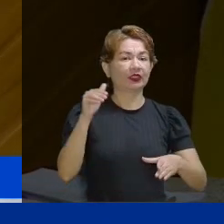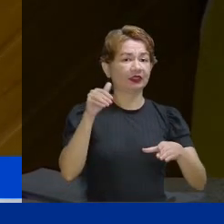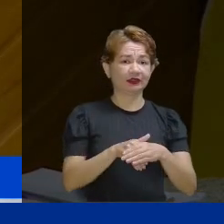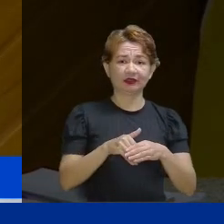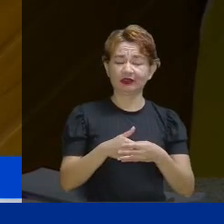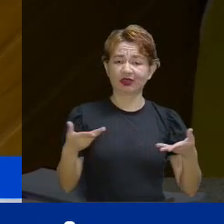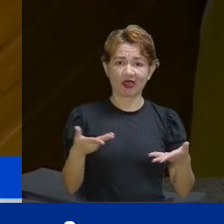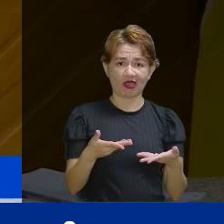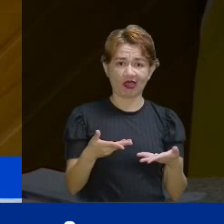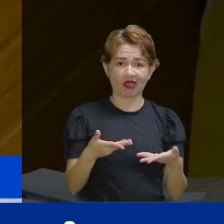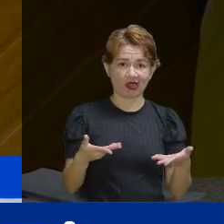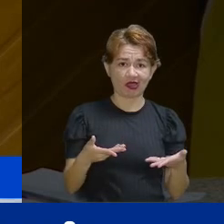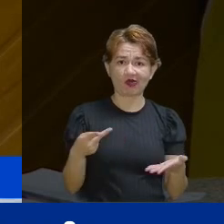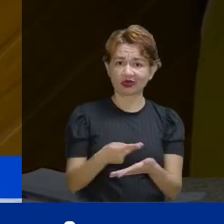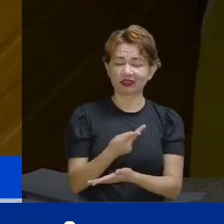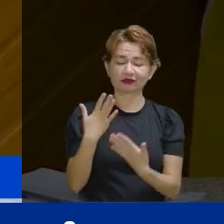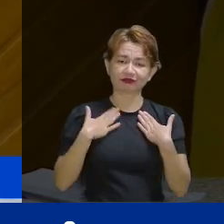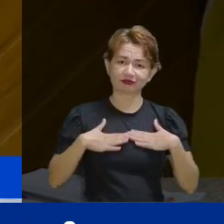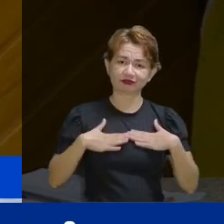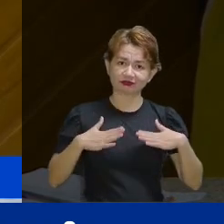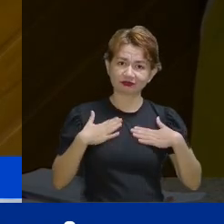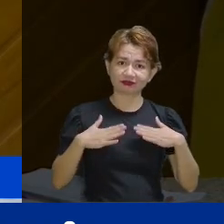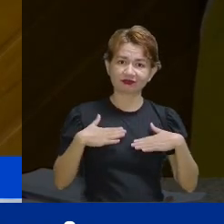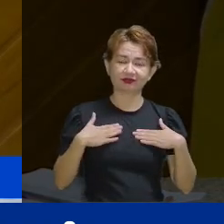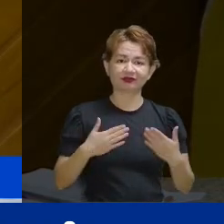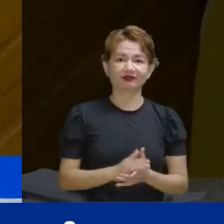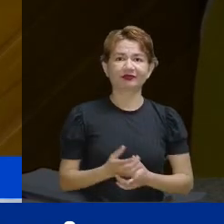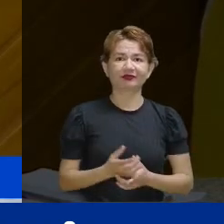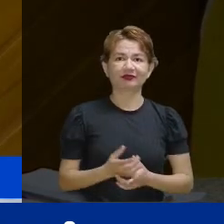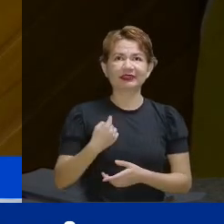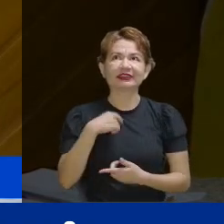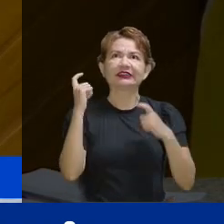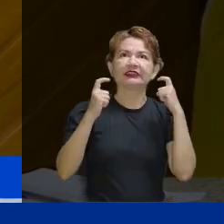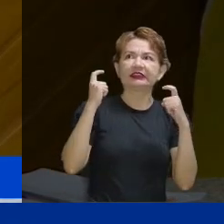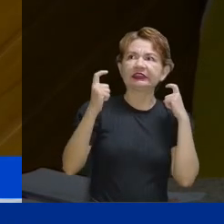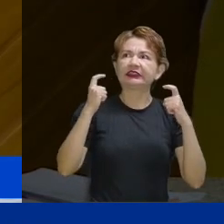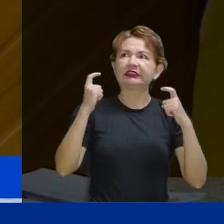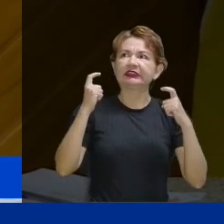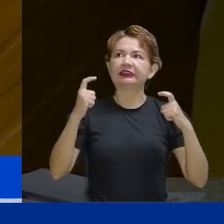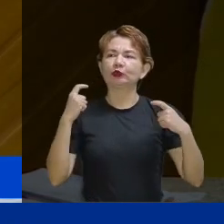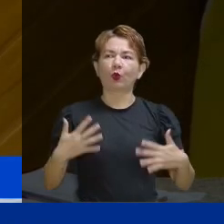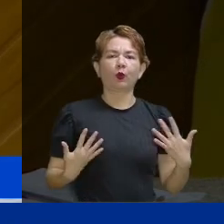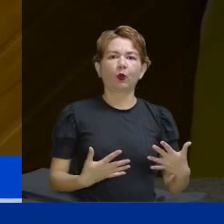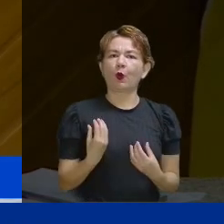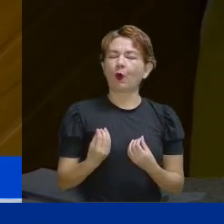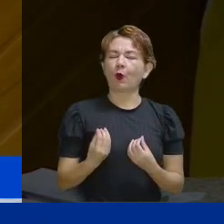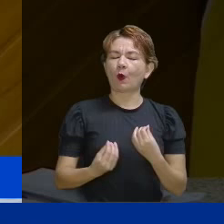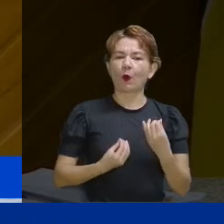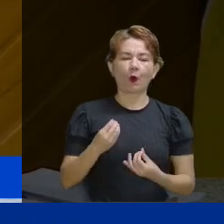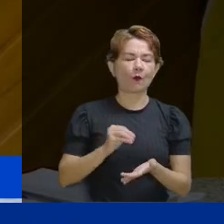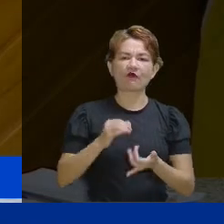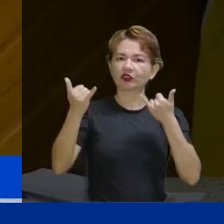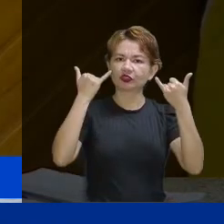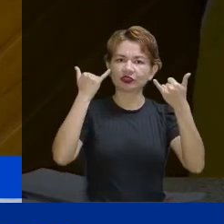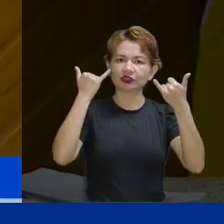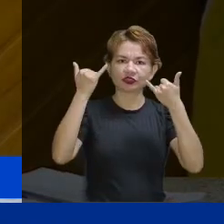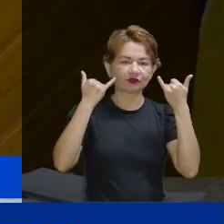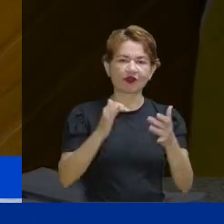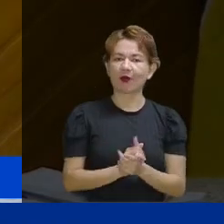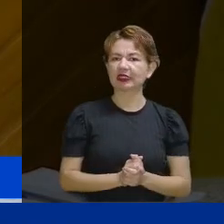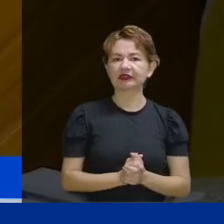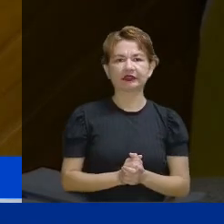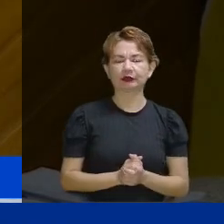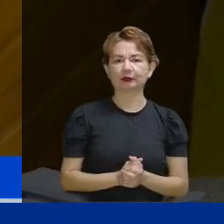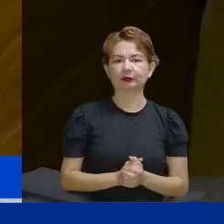eleições acontecessem de forma tão tranquila, né, doutor Rui? A gente estava preocupado com a desinformação e com muitas